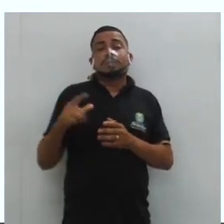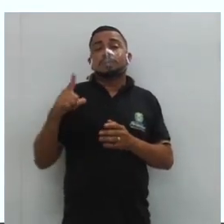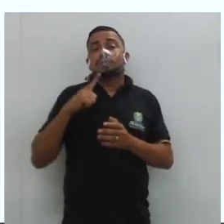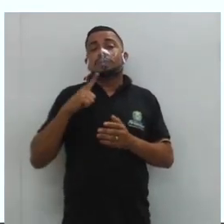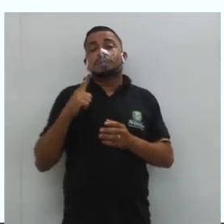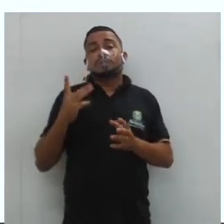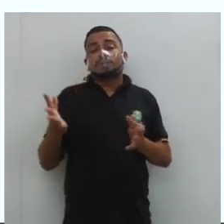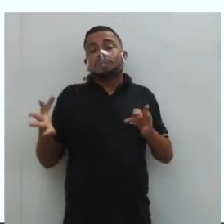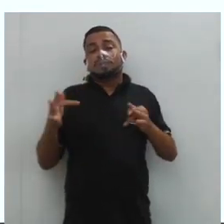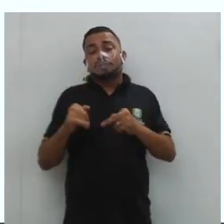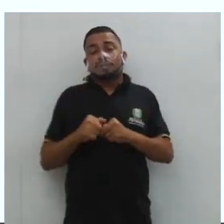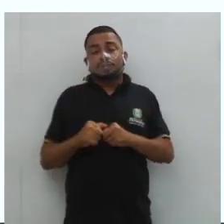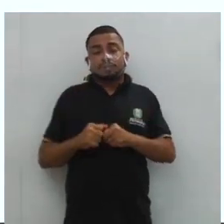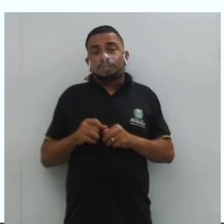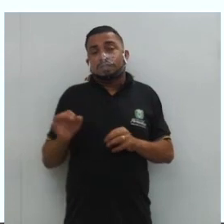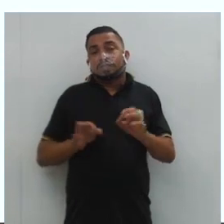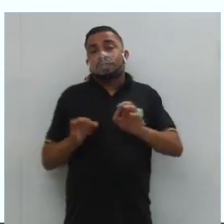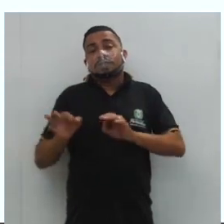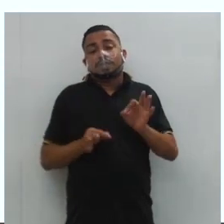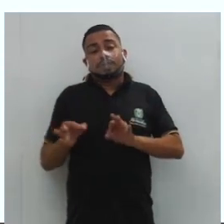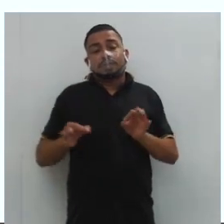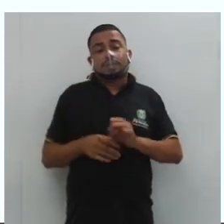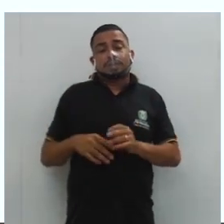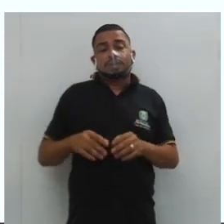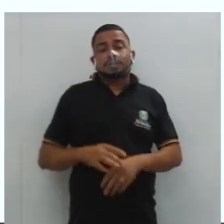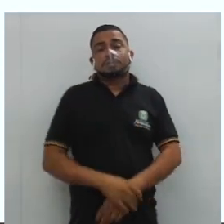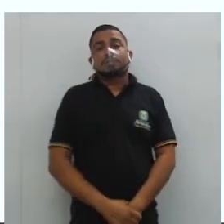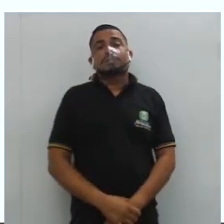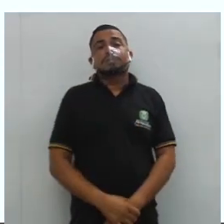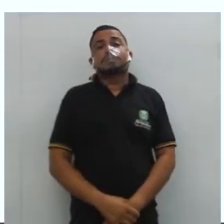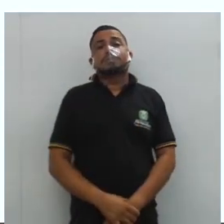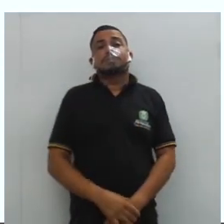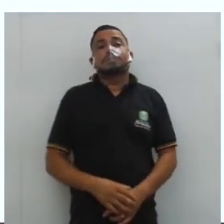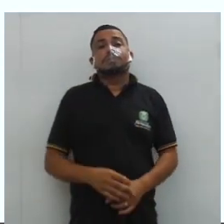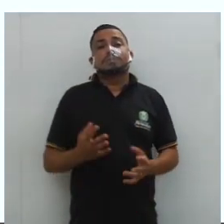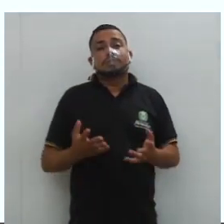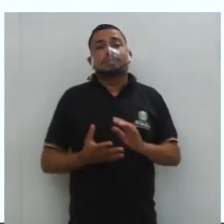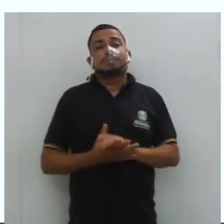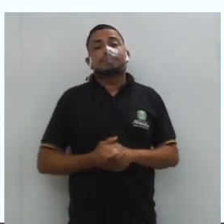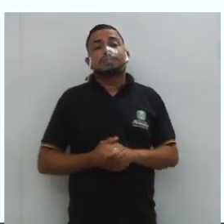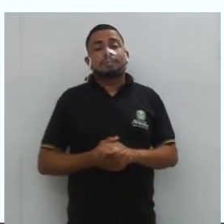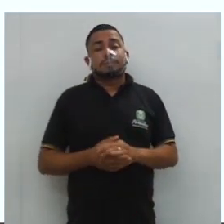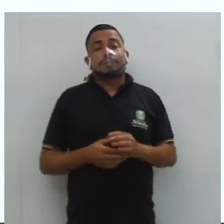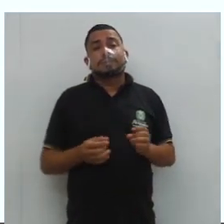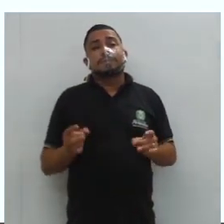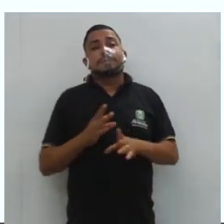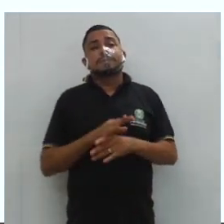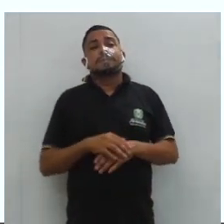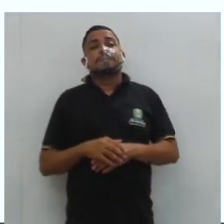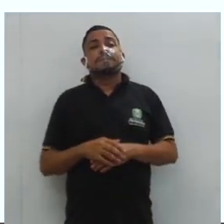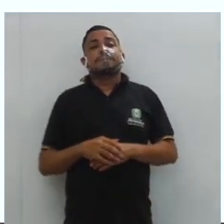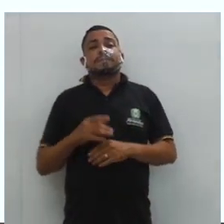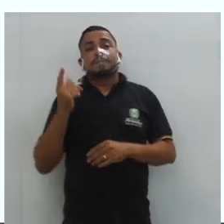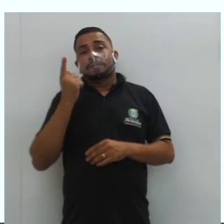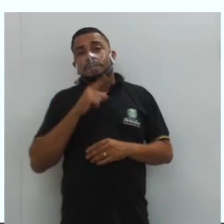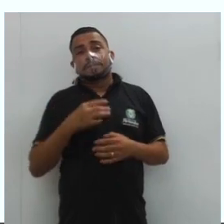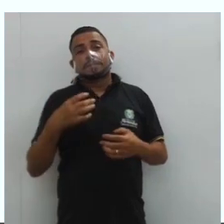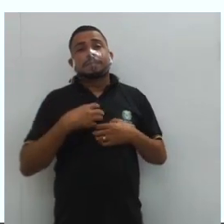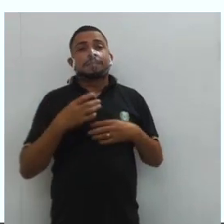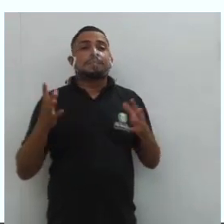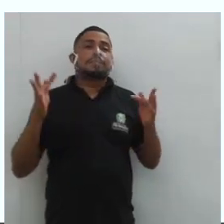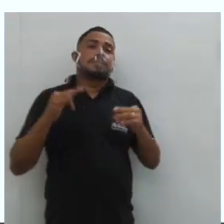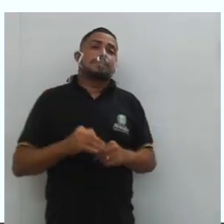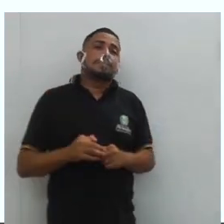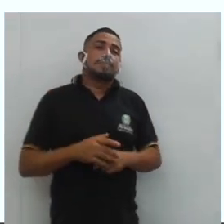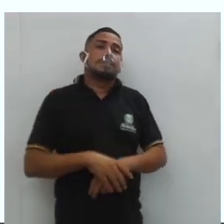que ele tinha sua forma final. Então, é na edição que o filme ele ganha seu corpo, seu corpo final, ele ganha a